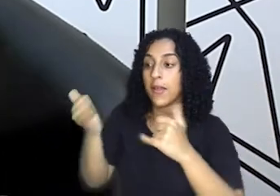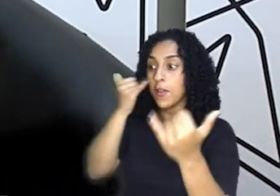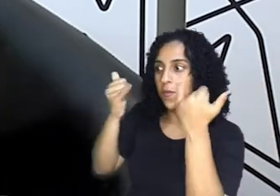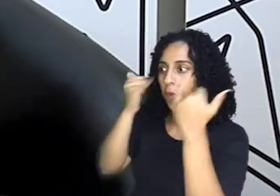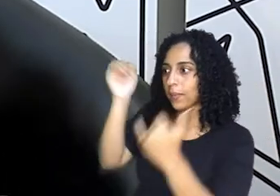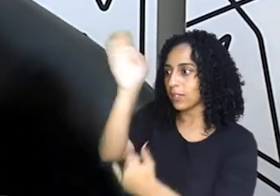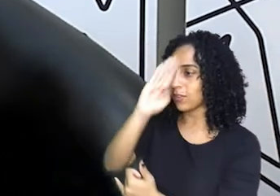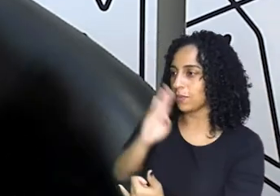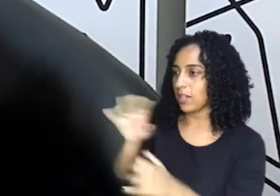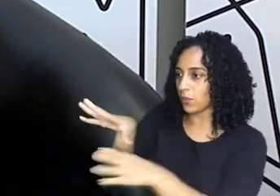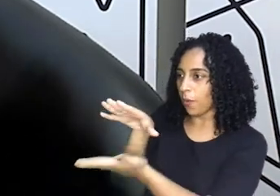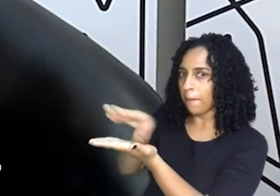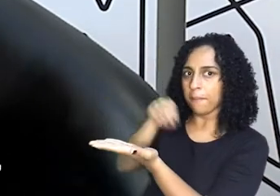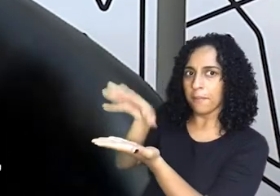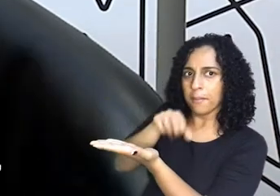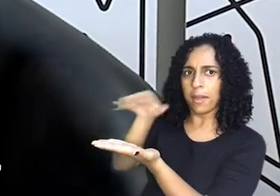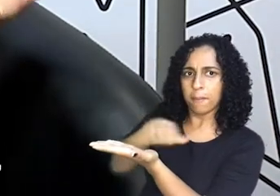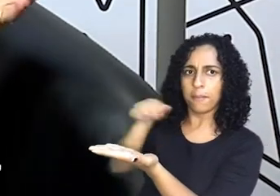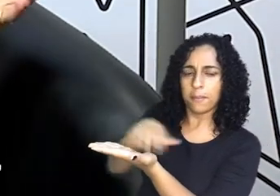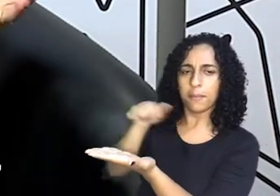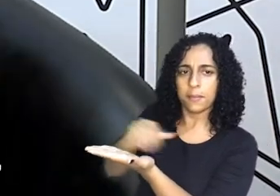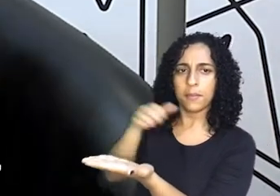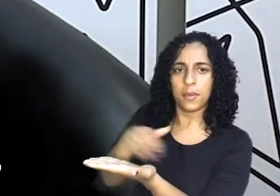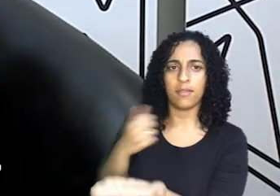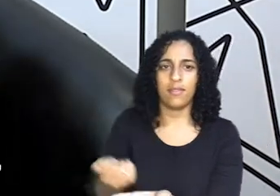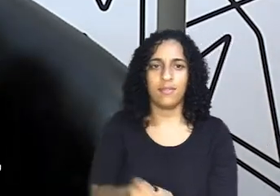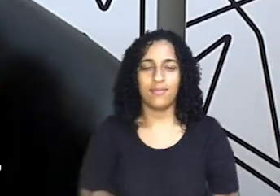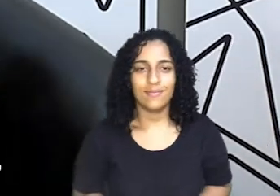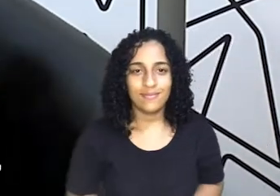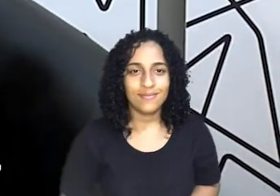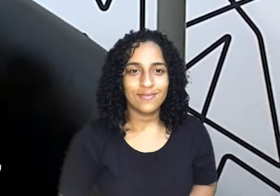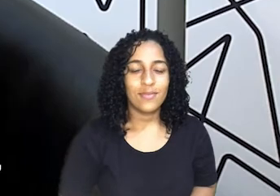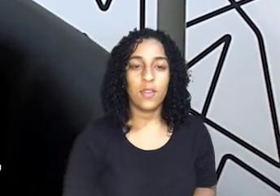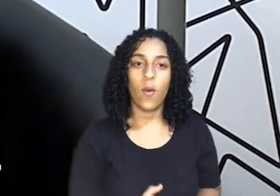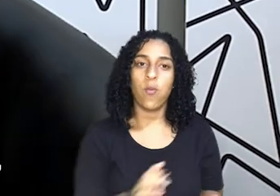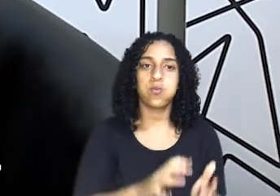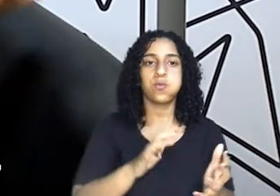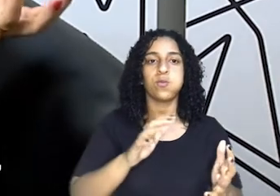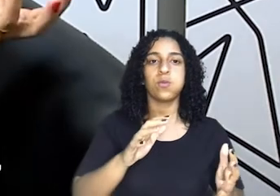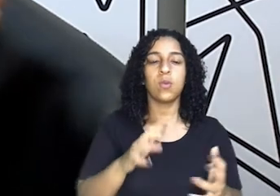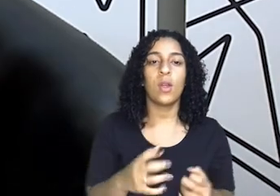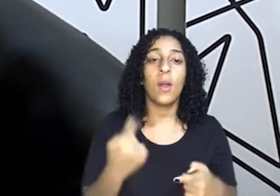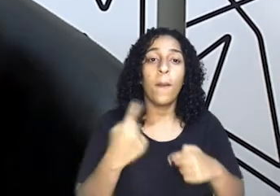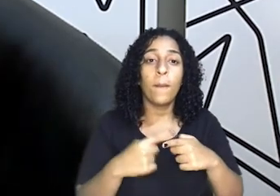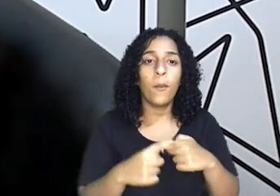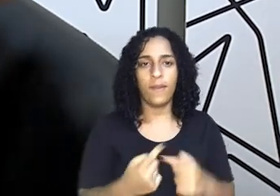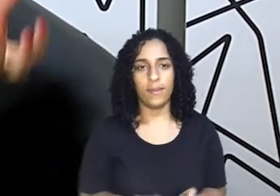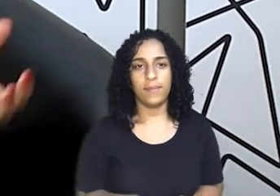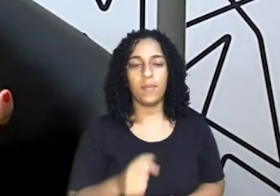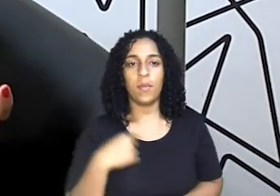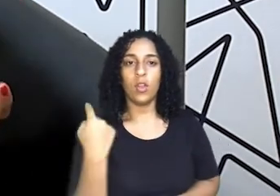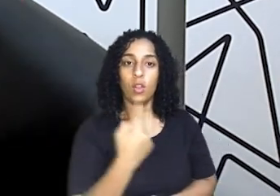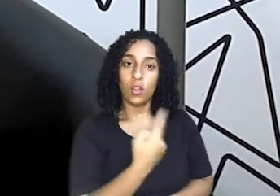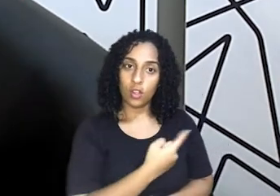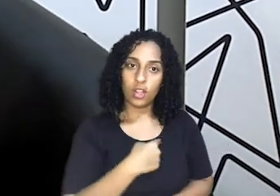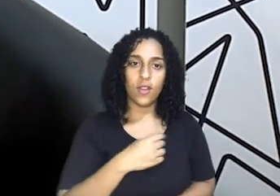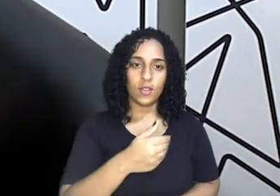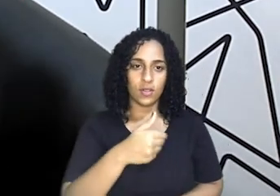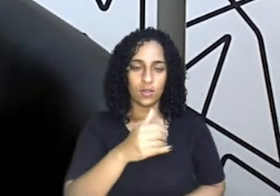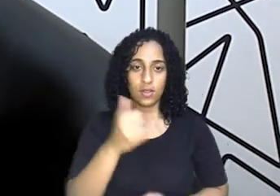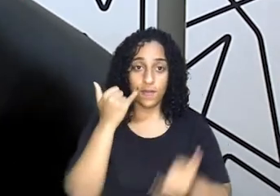elas tiram essa riqueza é por exemplo vendendo os nossos perfilamentos os nossos perfis